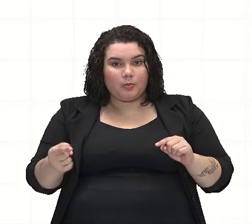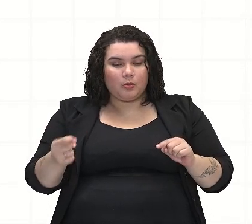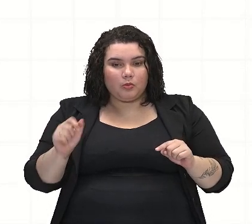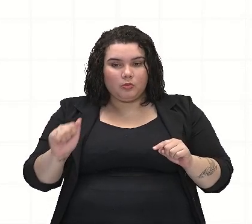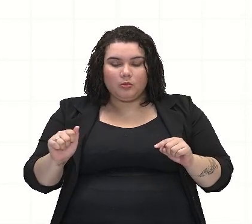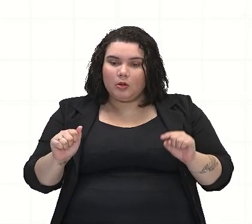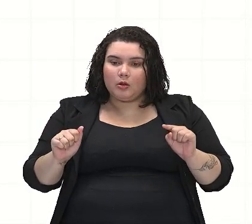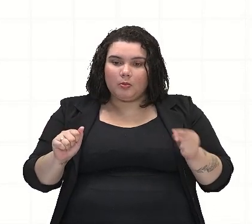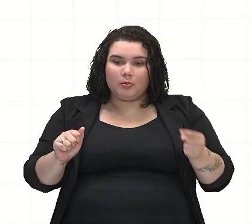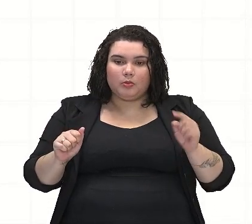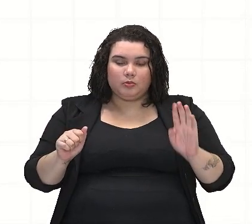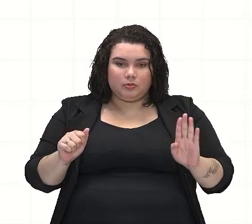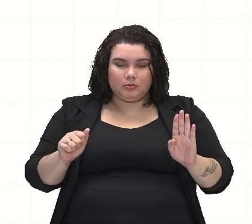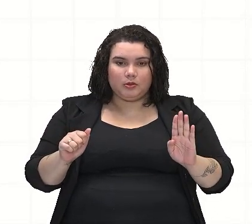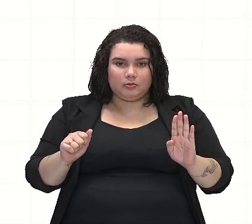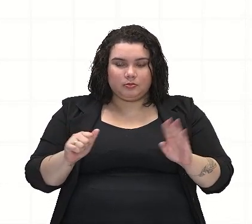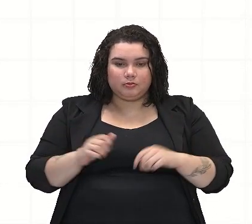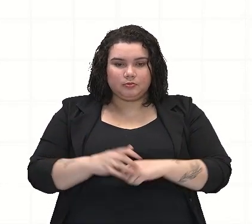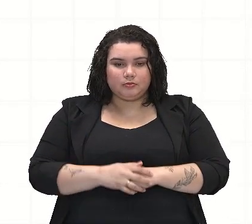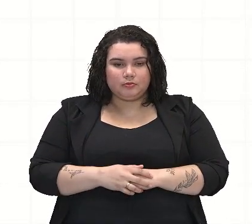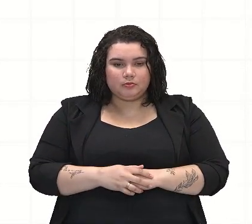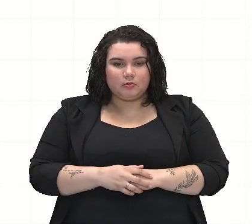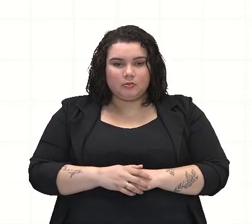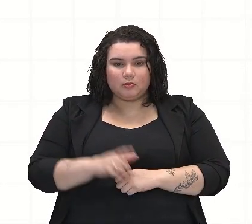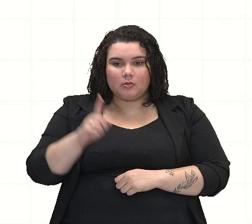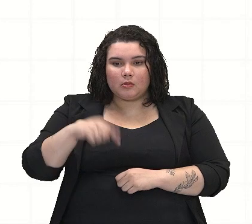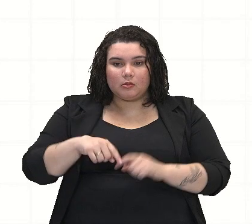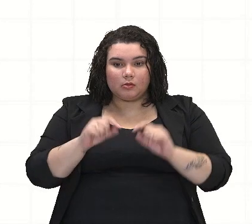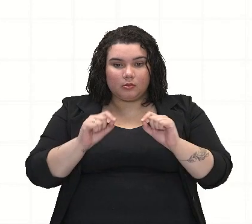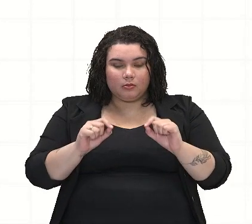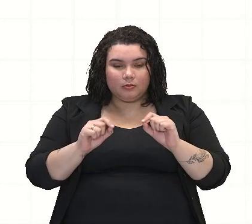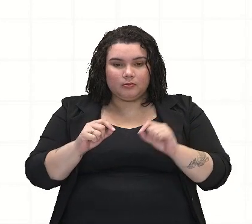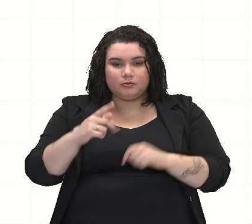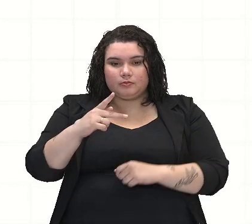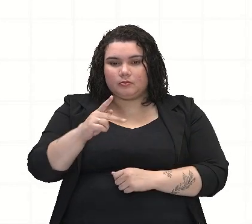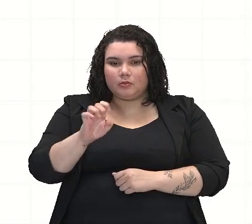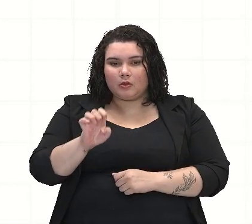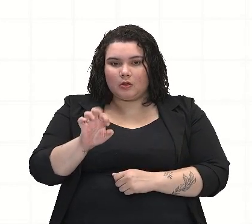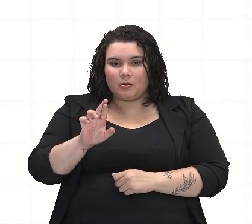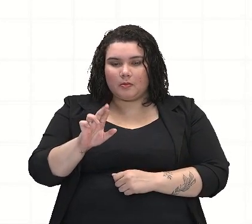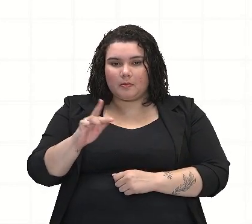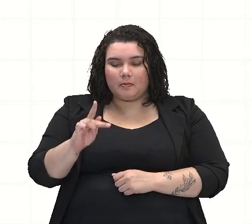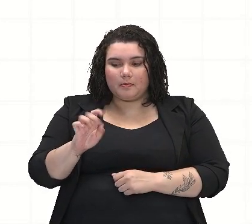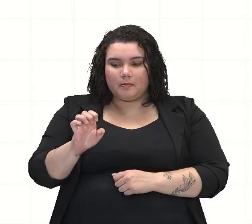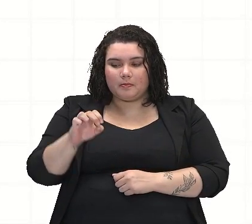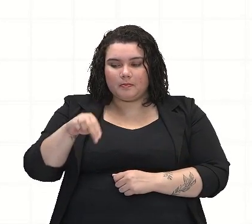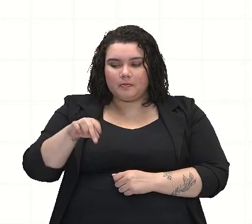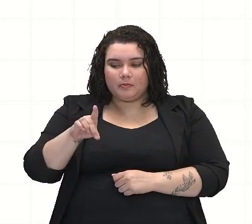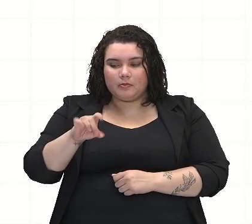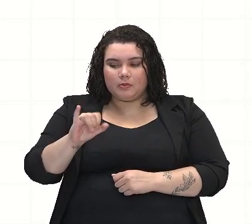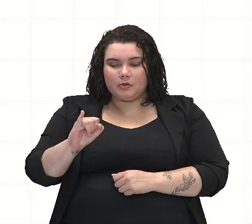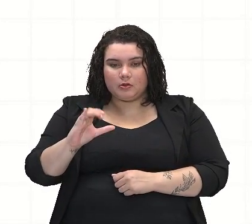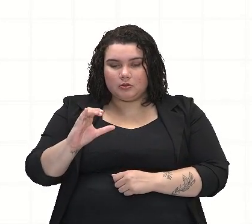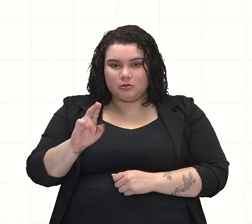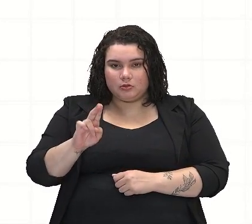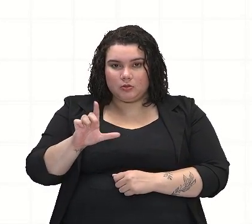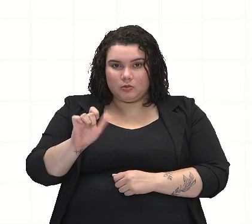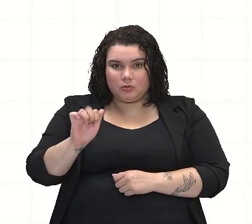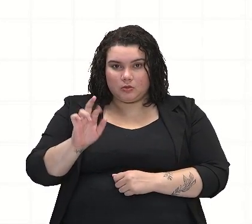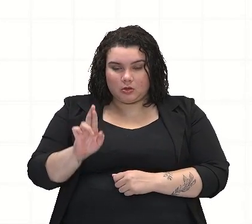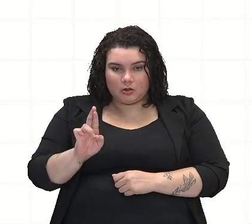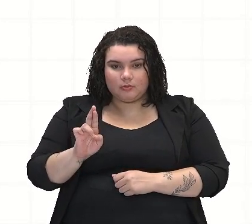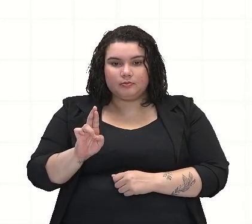Passando, ela é perpendicular, né? Ó, é a reta perpendicular a ele, a